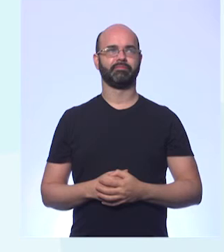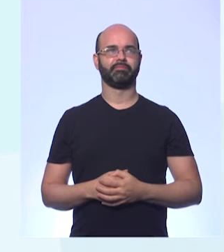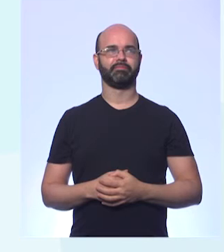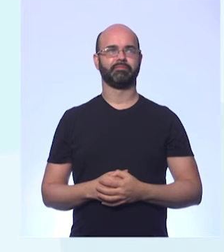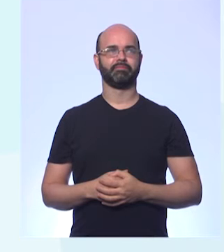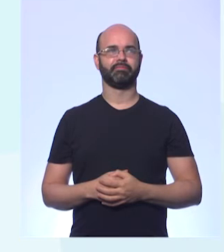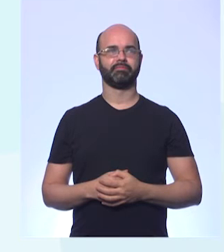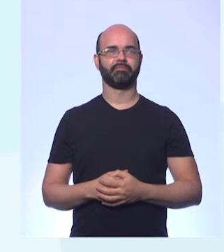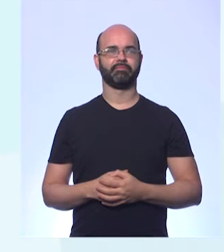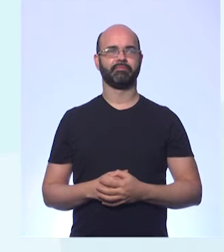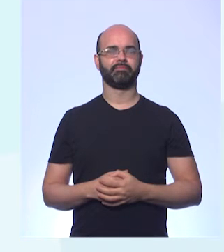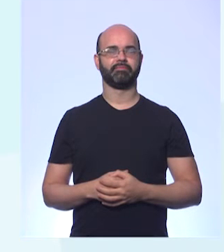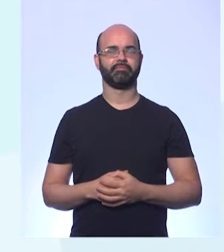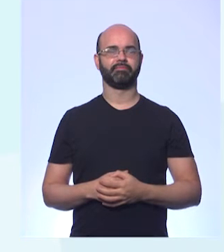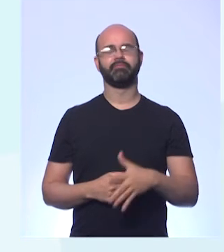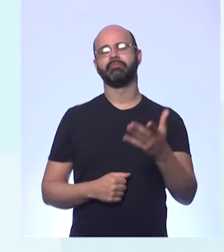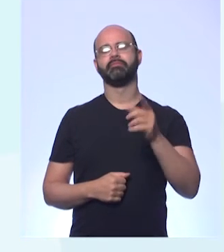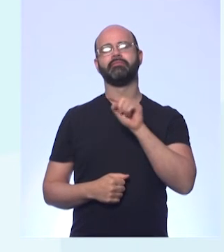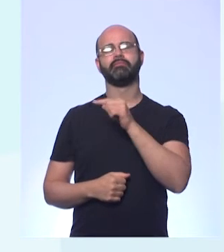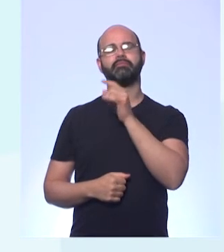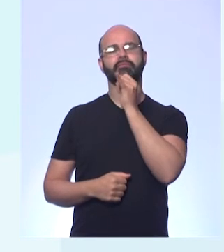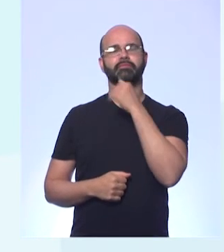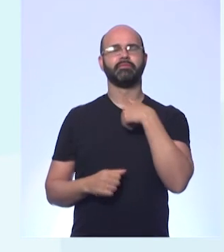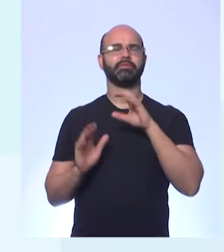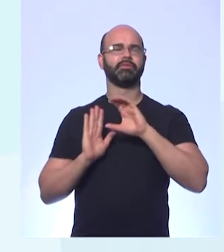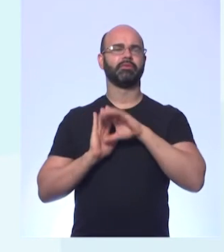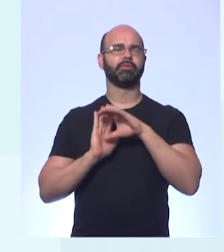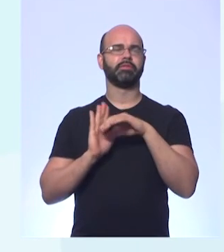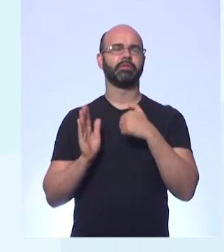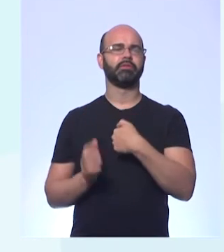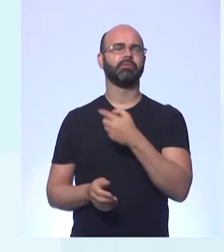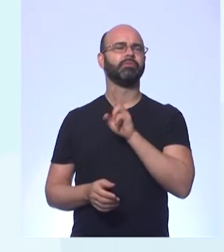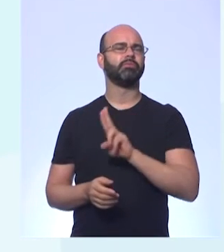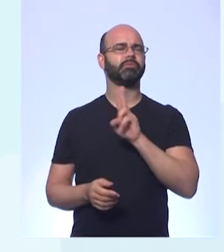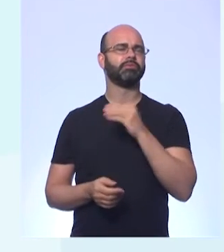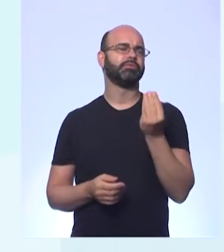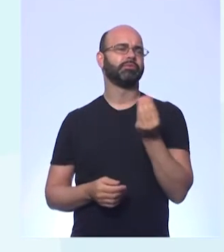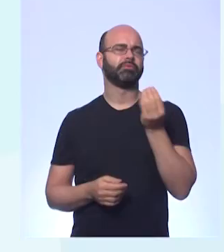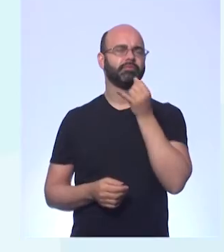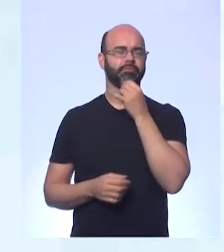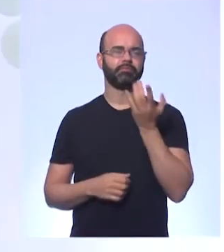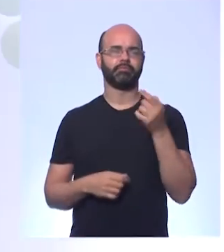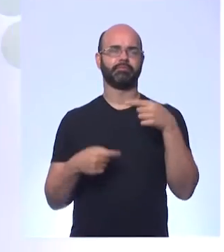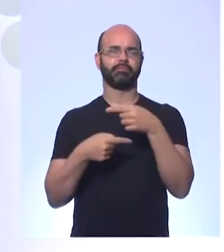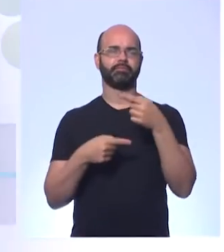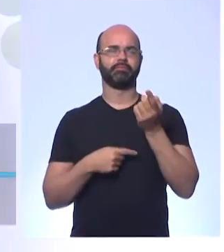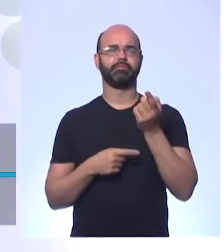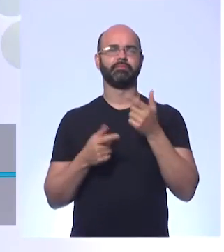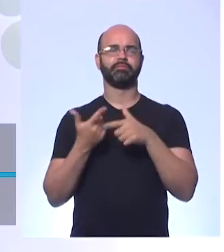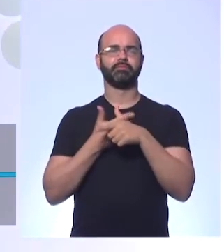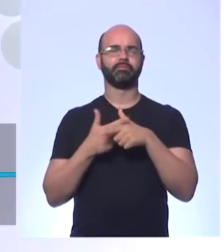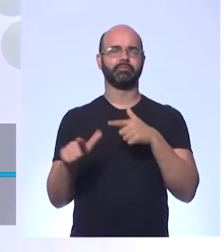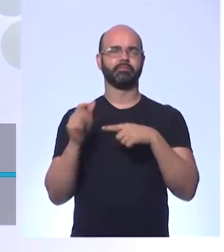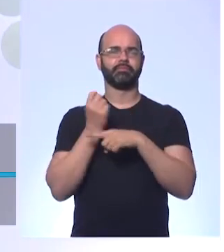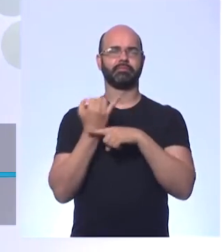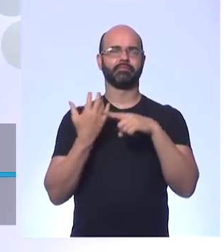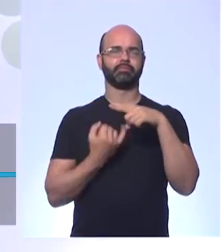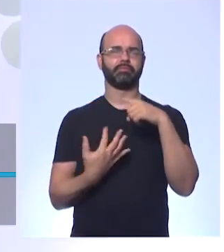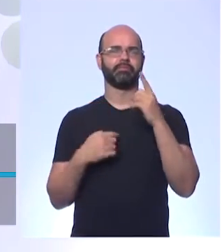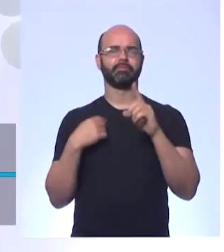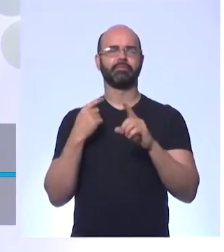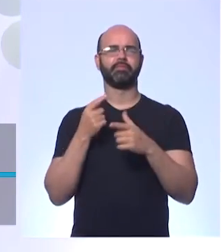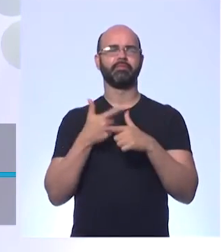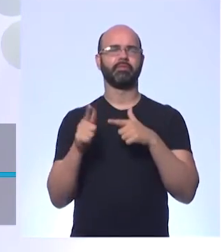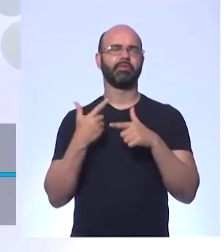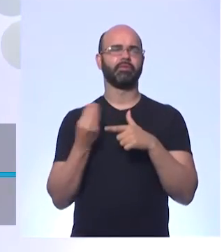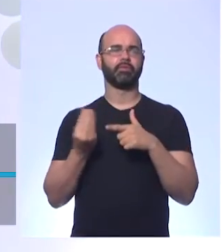saber quando que eu vou usar esse tipo de conceito. Para que serve razão? Para que a gente divide duas coisas? Tem dois motivos para